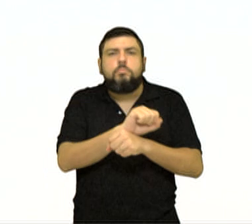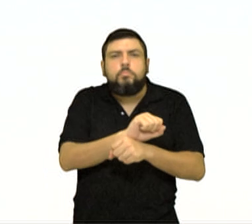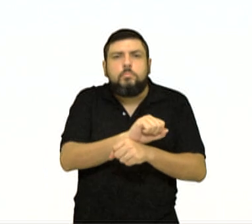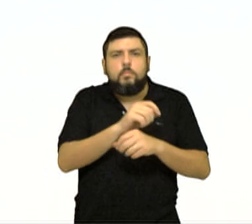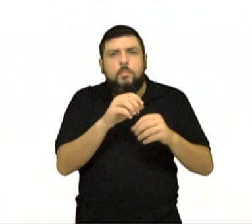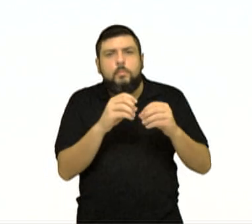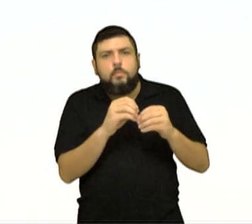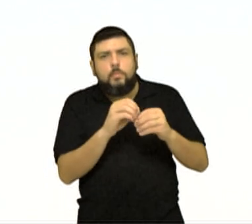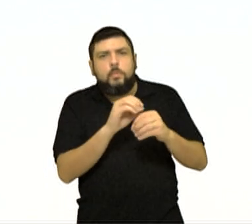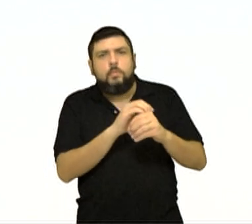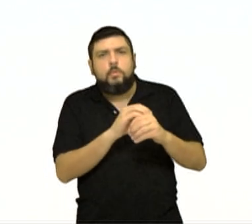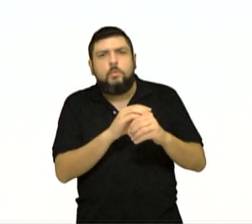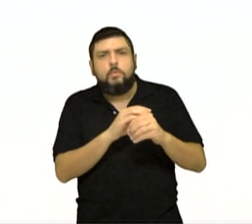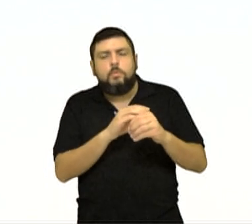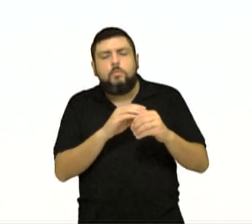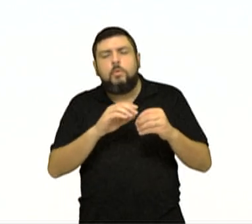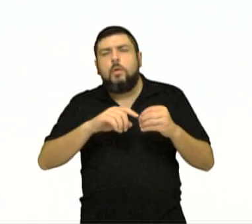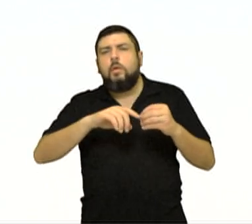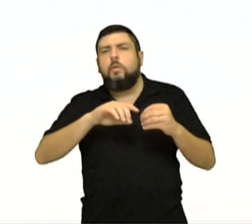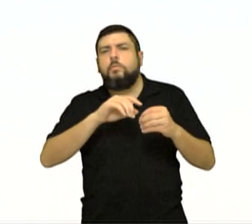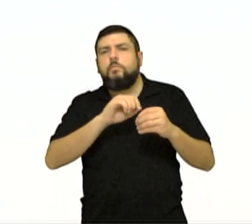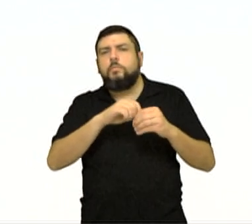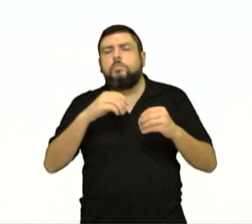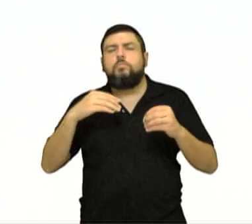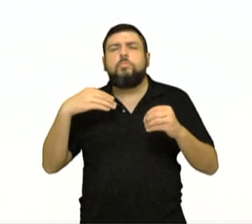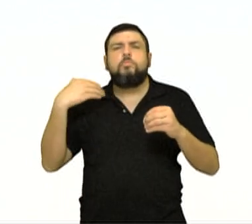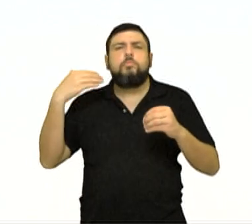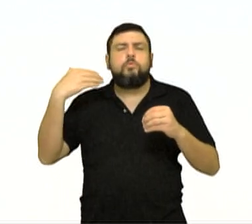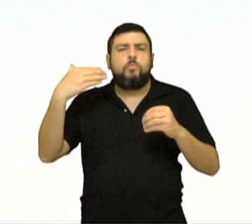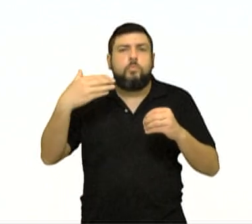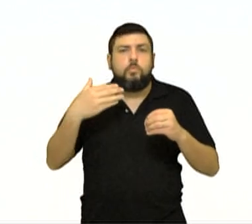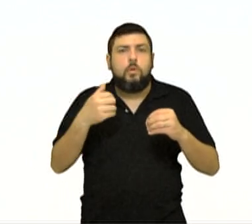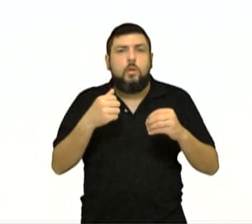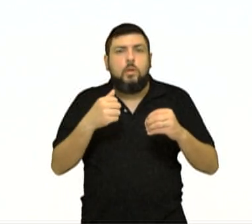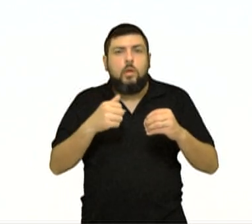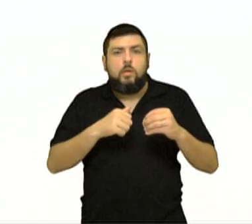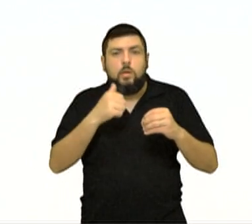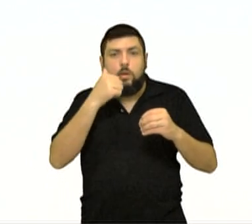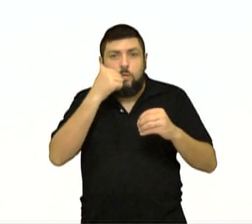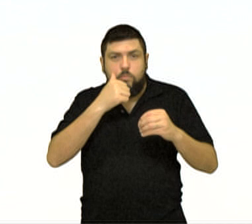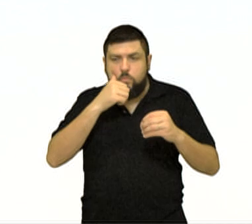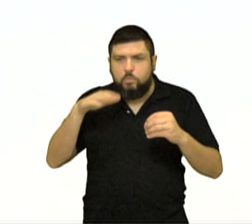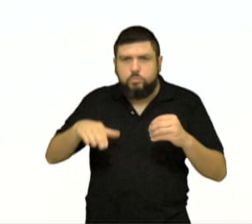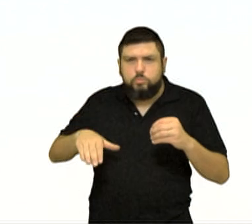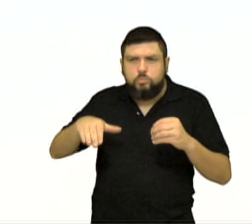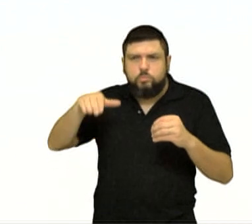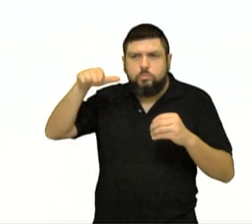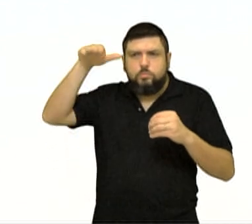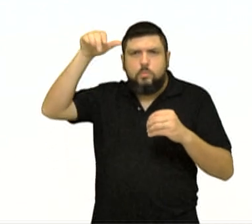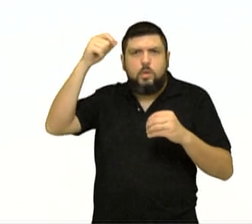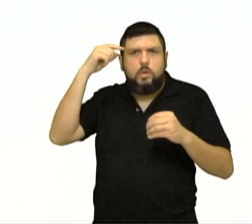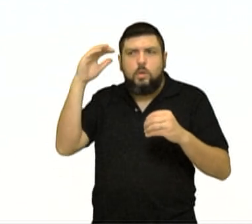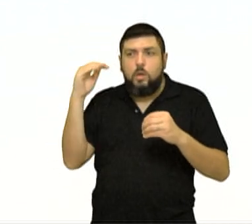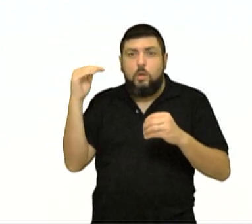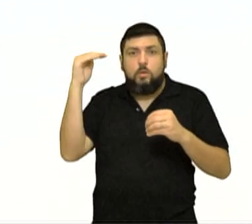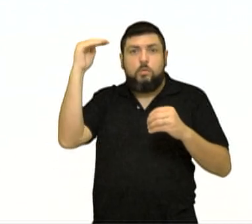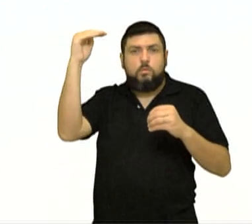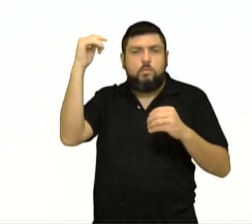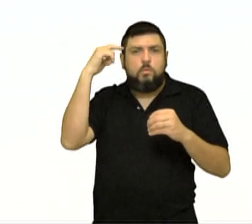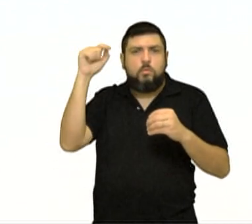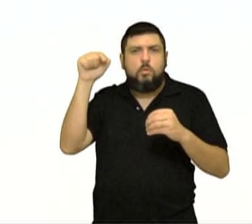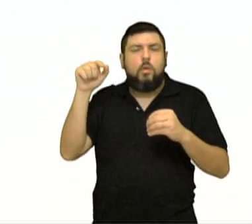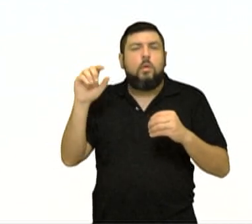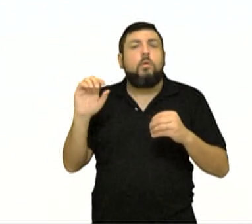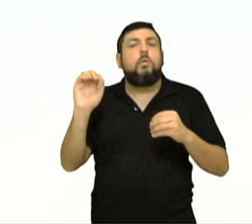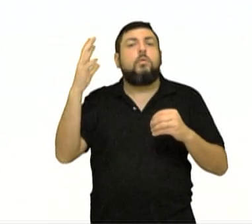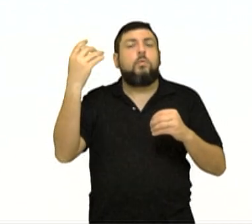fase ali, para só lá na vida adulta da menina, na vida assim, no início, que vai marcar a puberdade dela, que